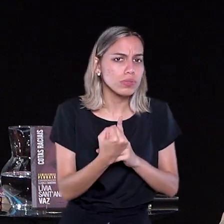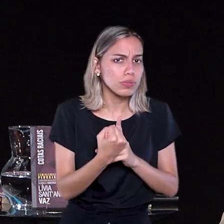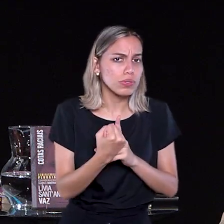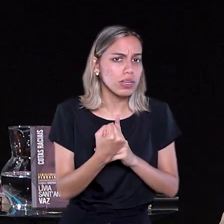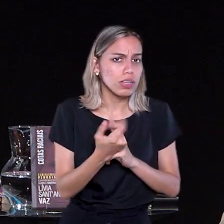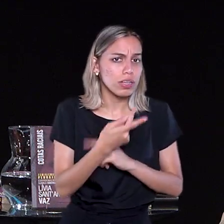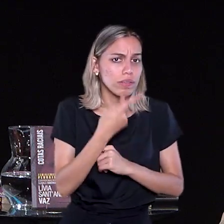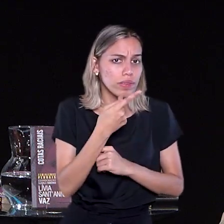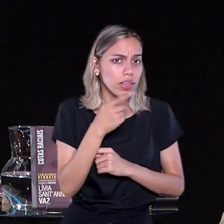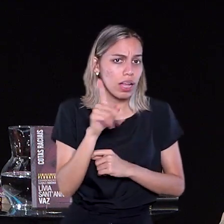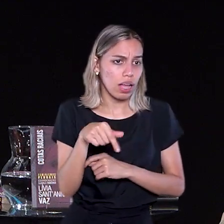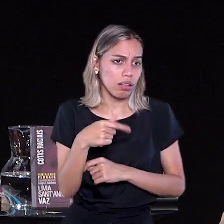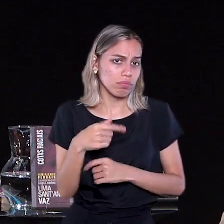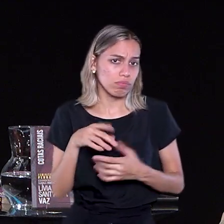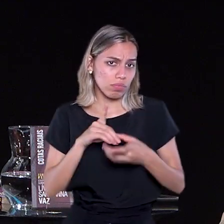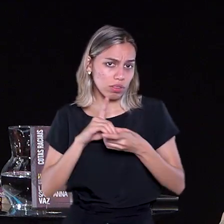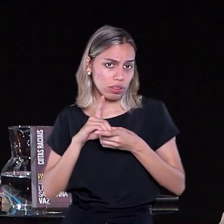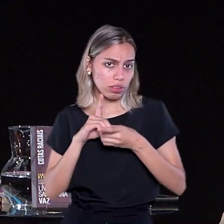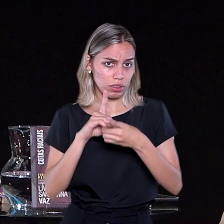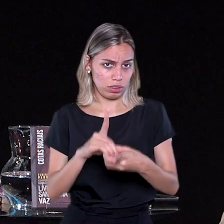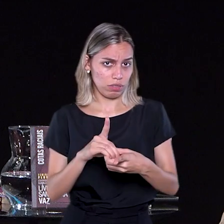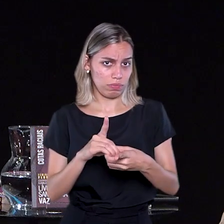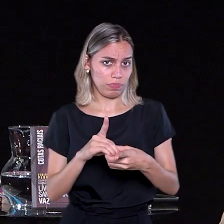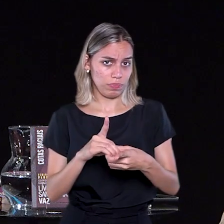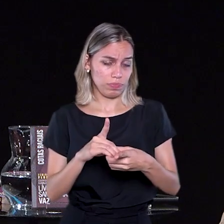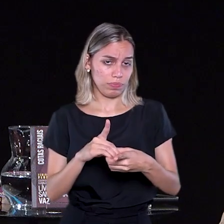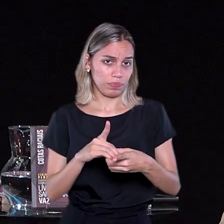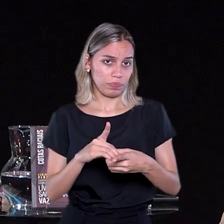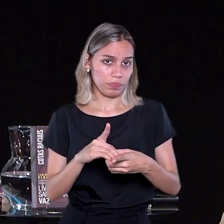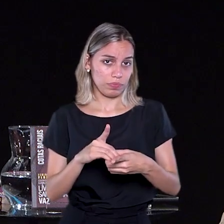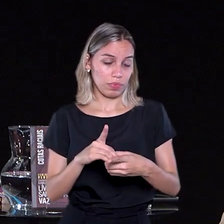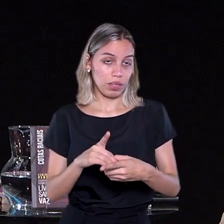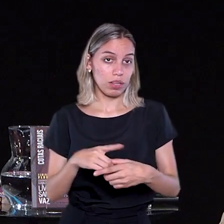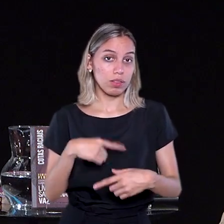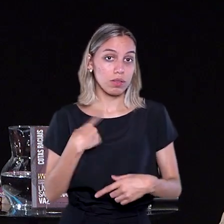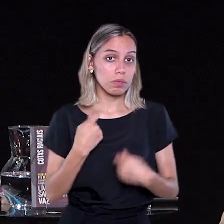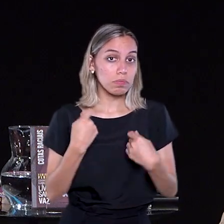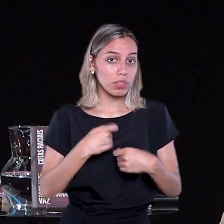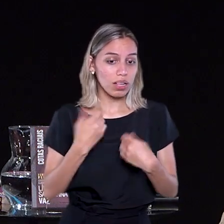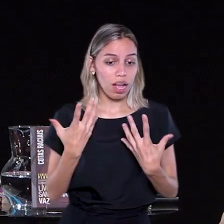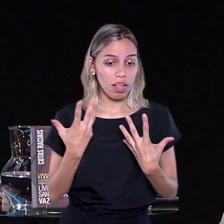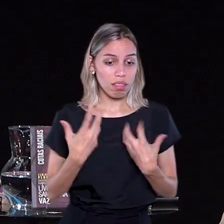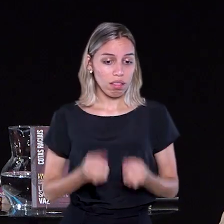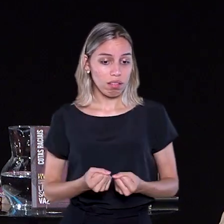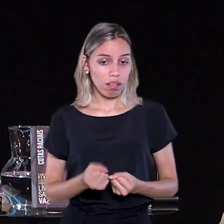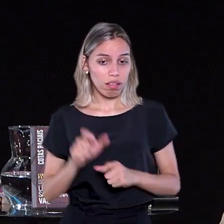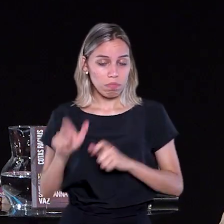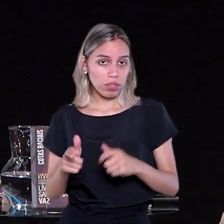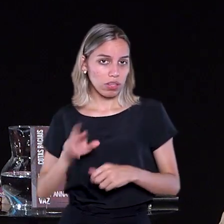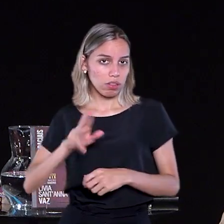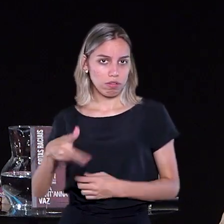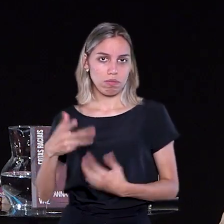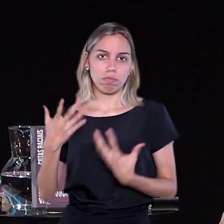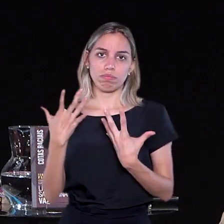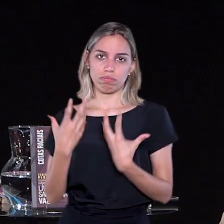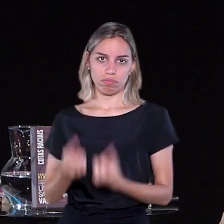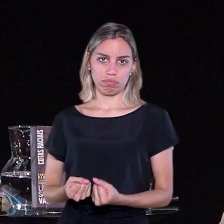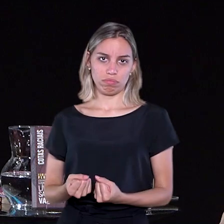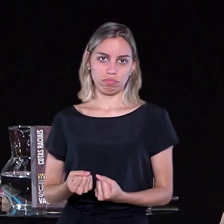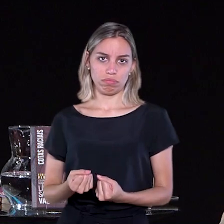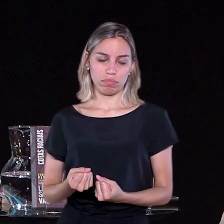dizemos democrática, né, sociedade democrática, devemos tolerar os intolerantes.